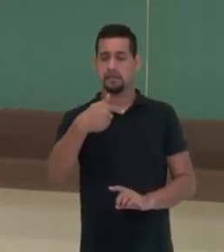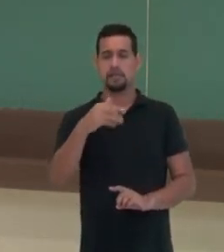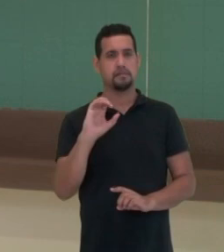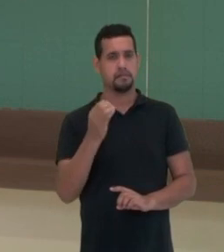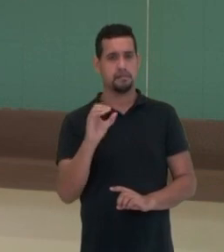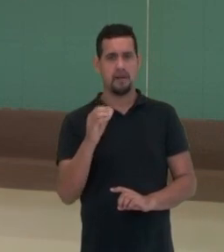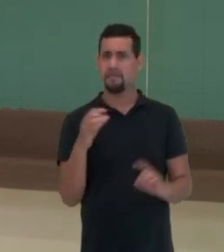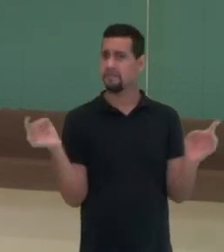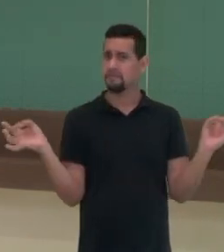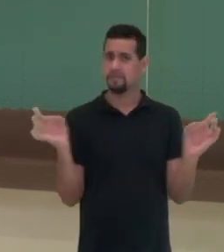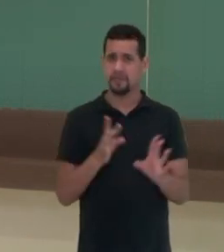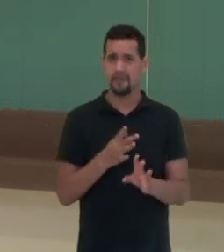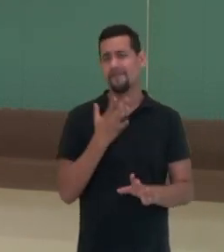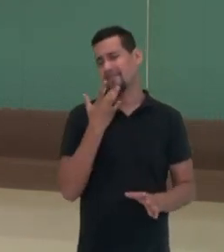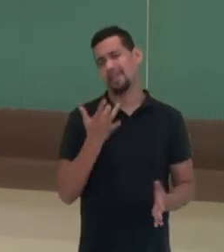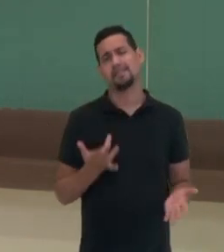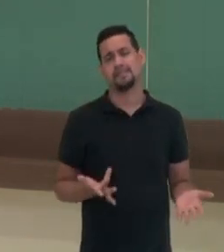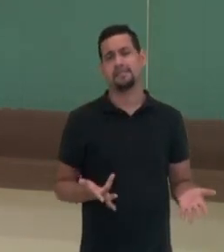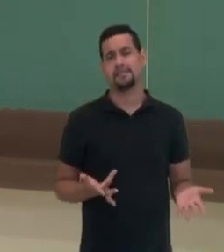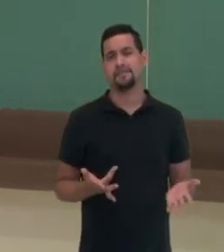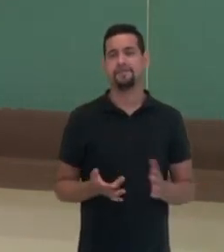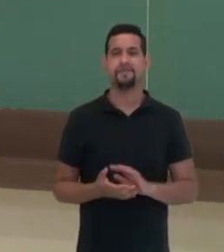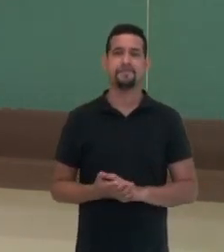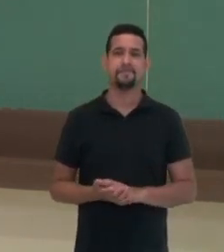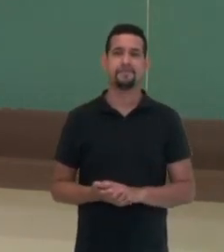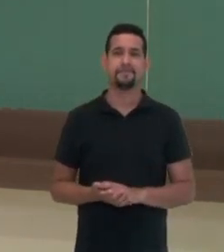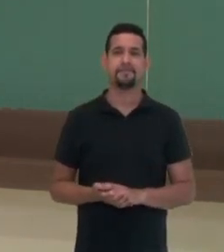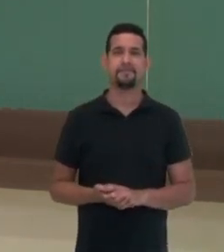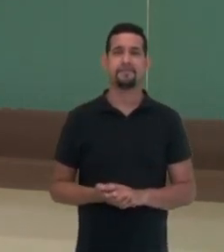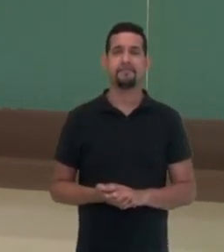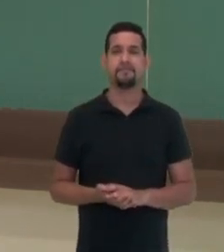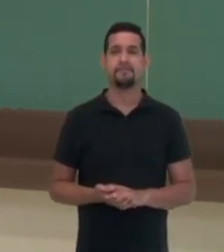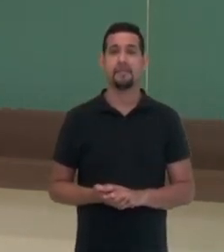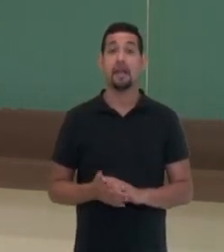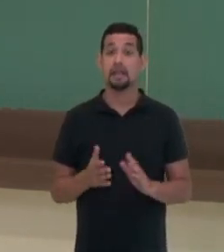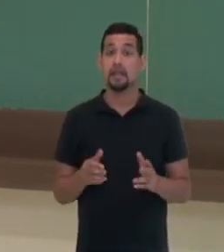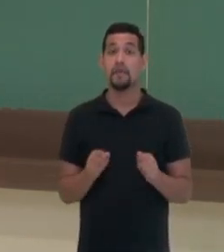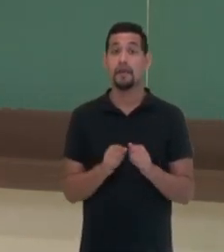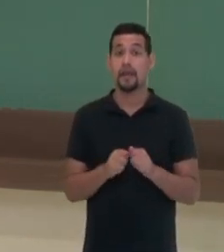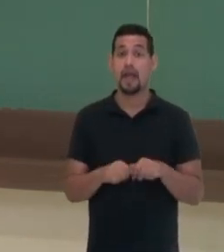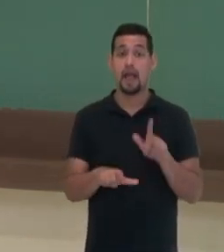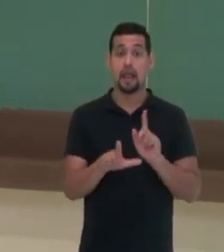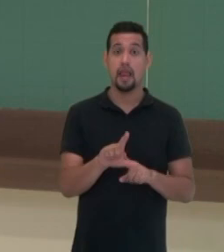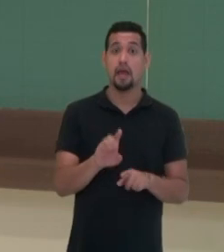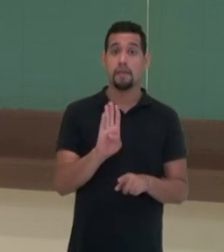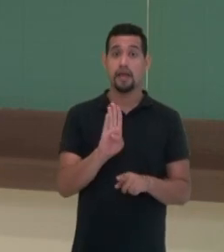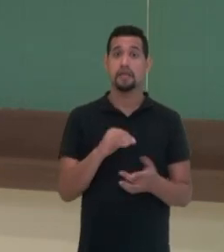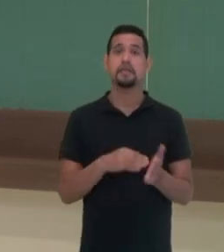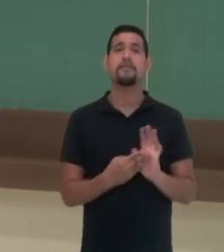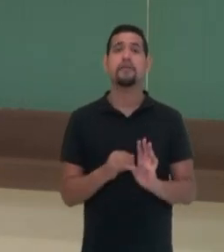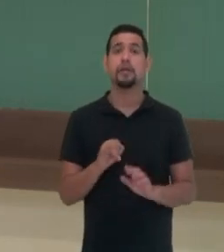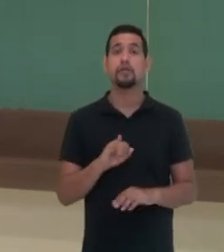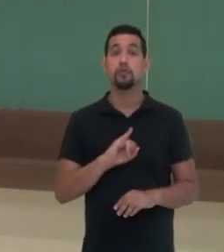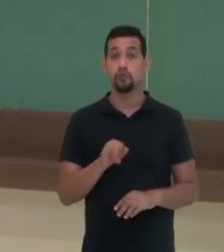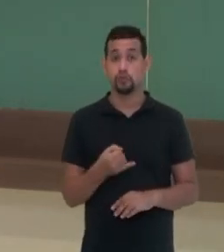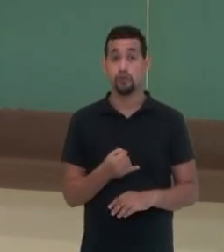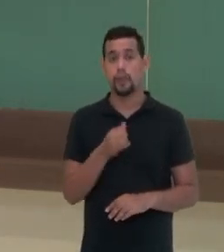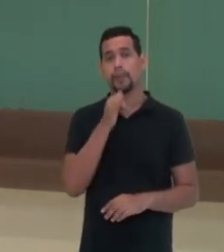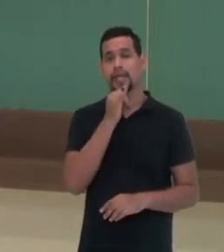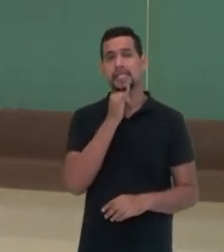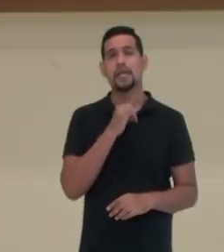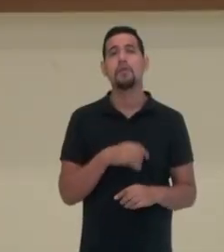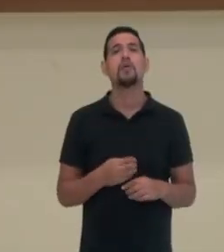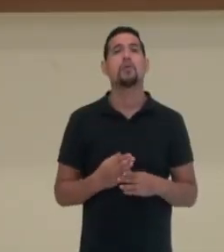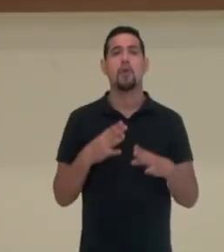5.796,37. Acabou. Fácil, né? Bem tranquilo. E da letra B é o juro. Então, o juro, gente, no caso